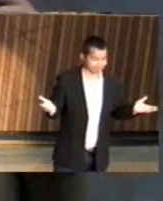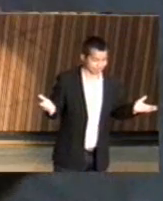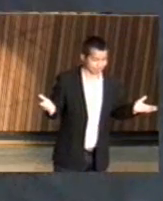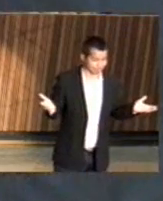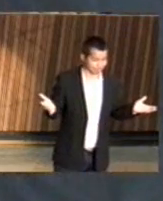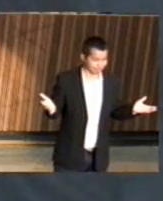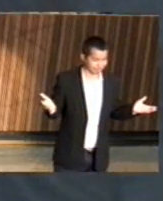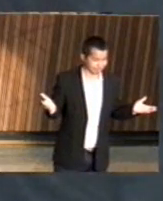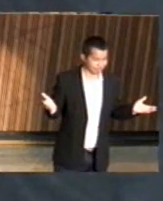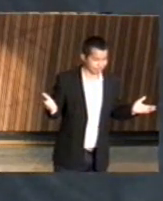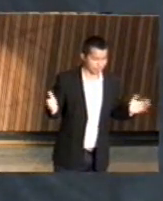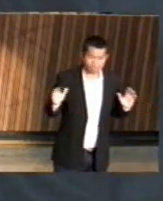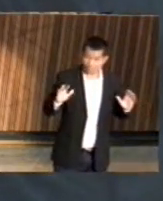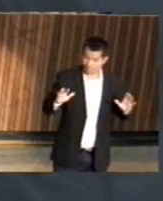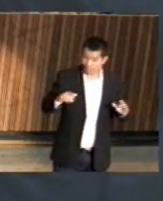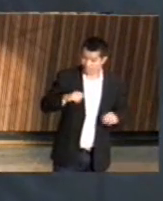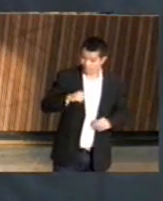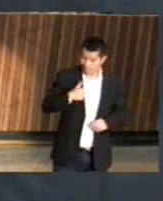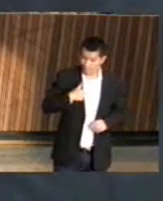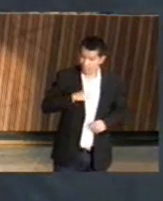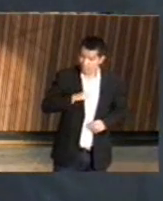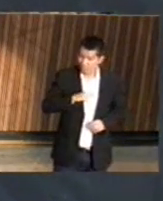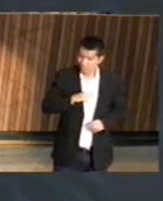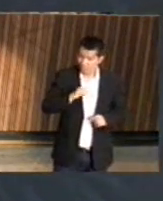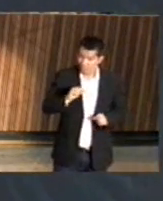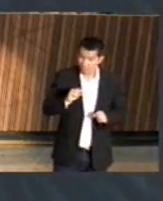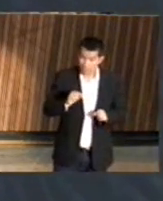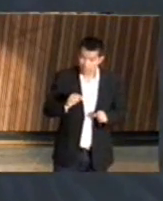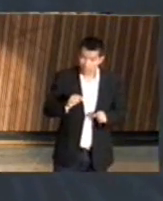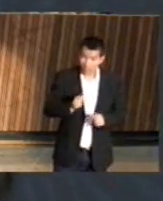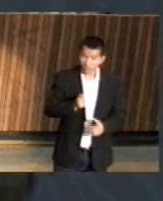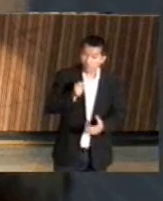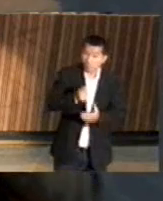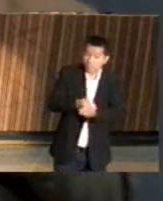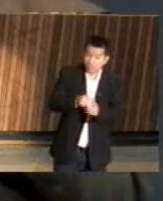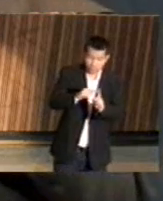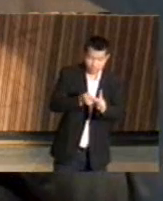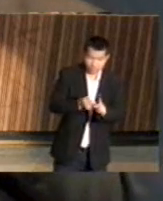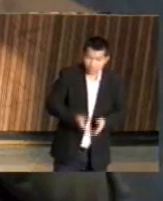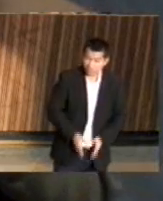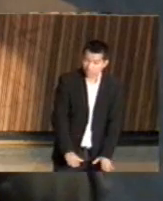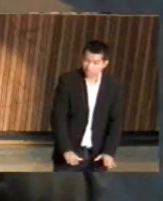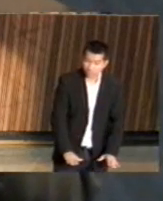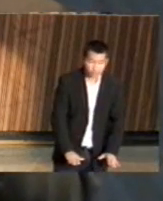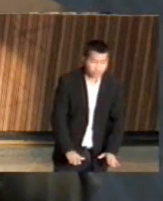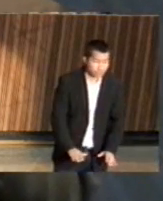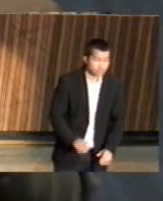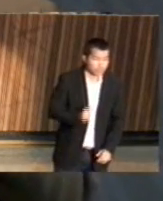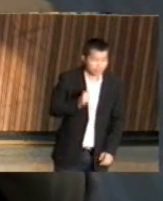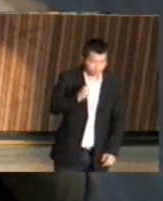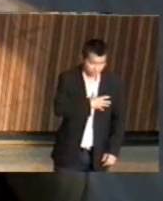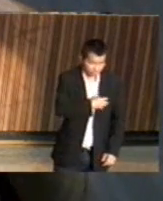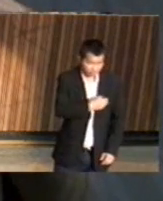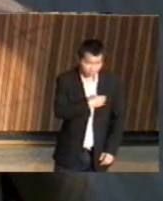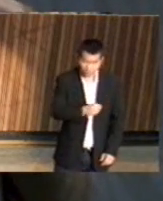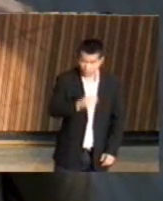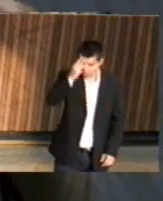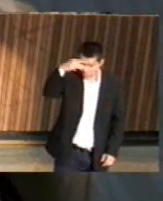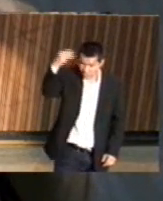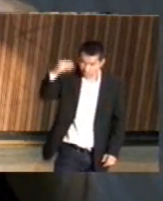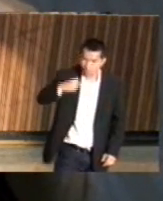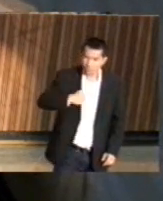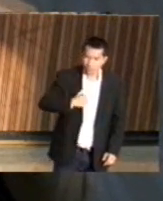assim, vai lá e dá um beijo, dá um abraço no teu filho, e diz para ele que ele é mais importante do que